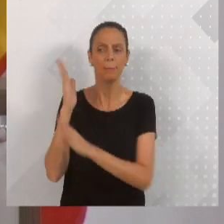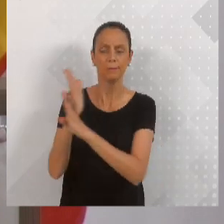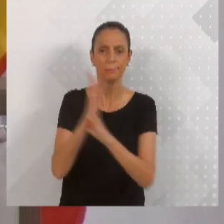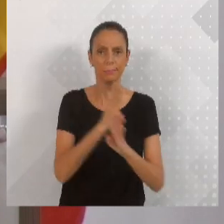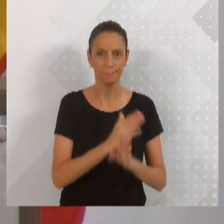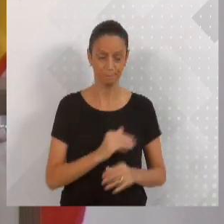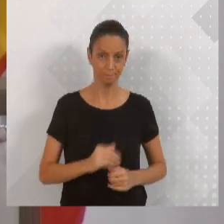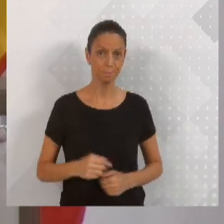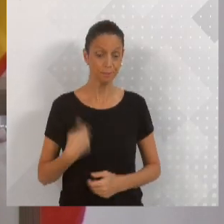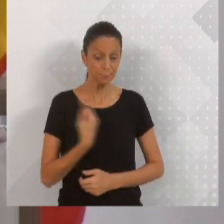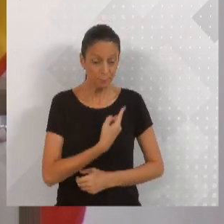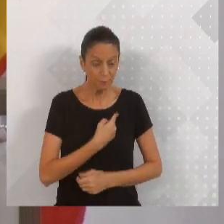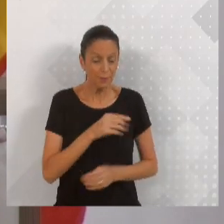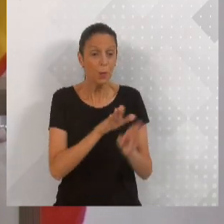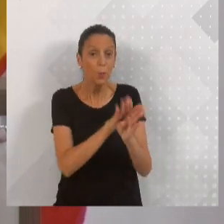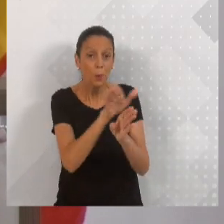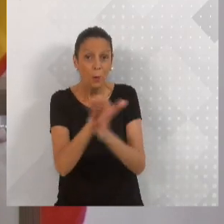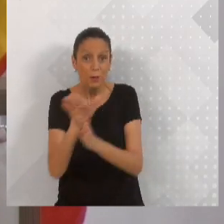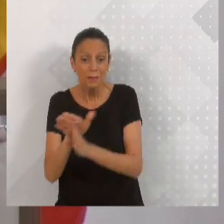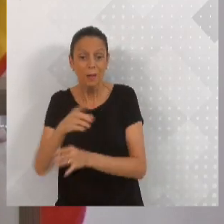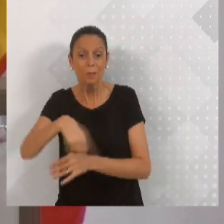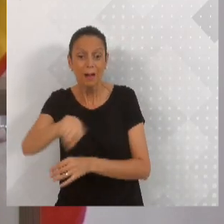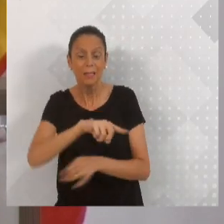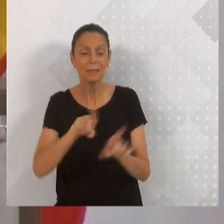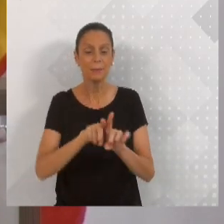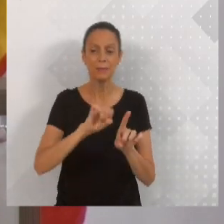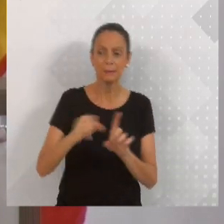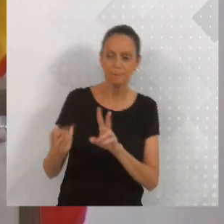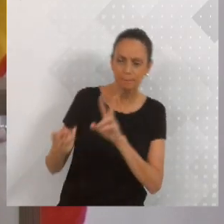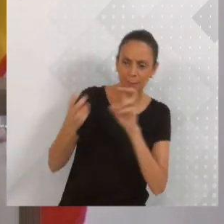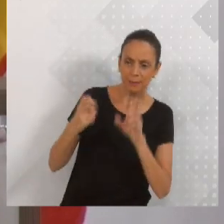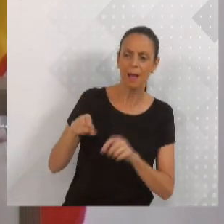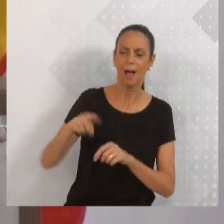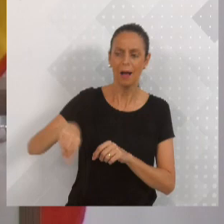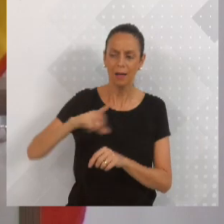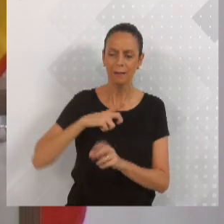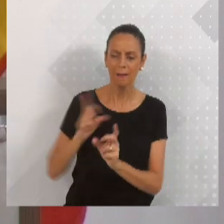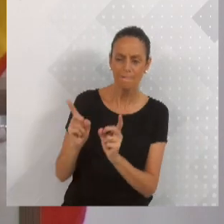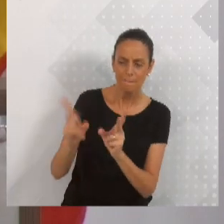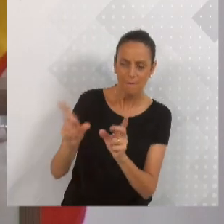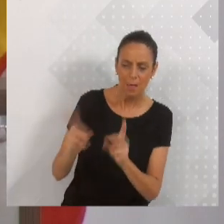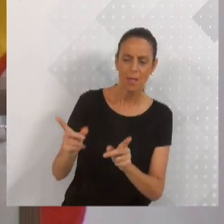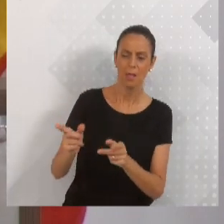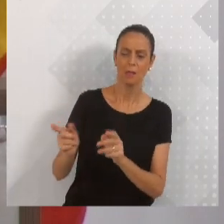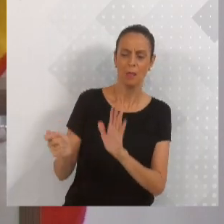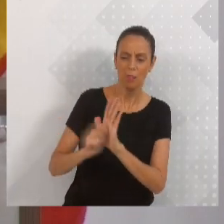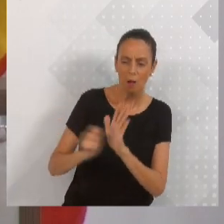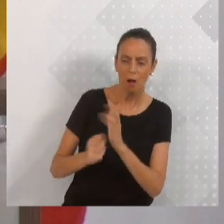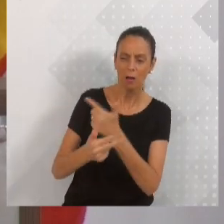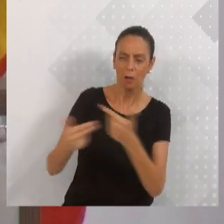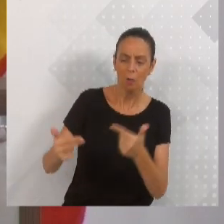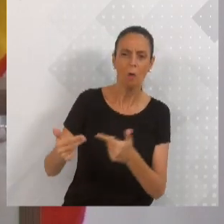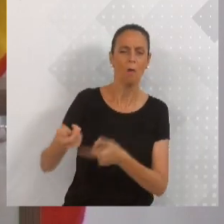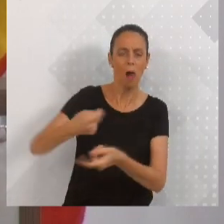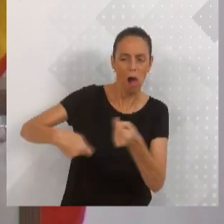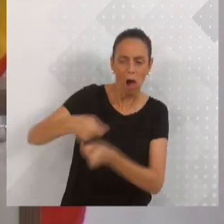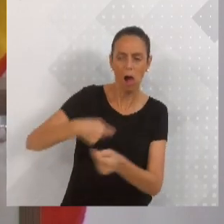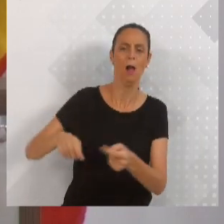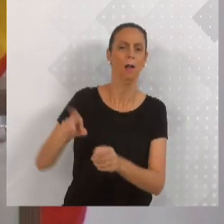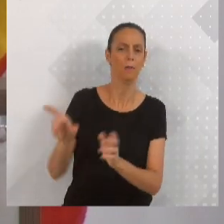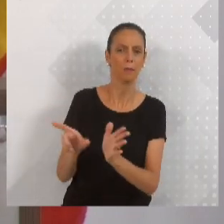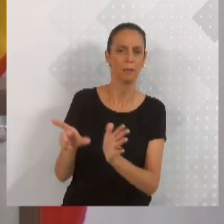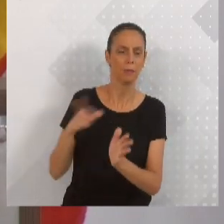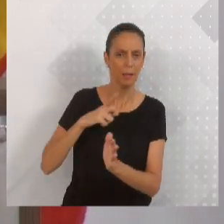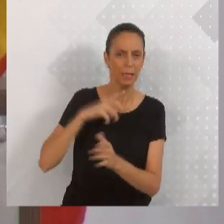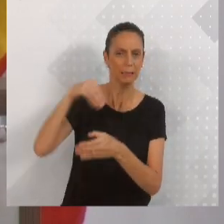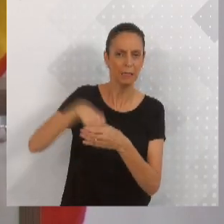orientações com relação ao combate a ao tráfico e ao uso de inpes bom eh dentro